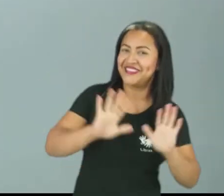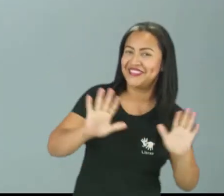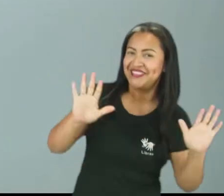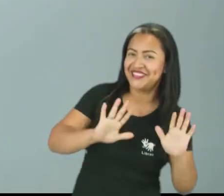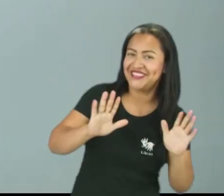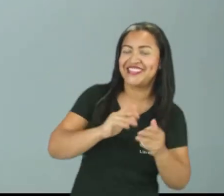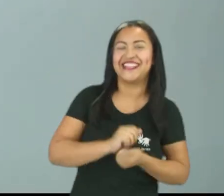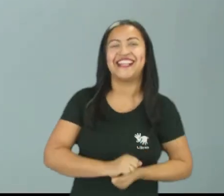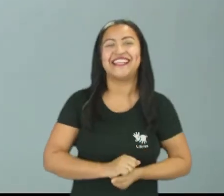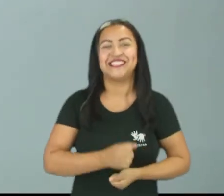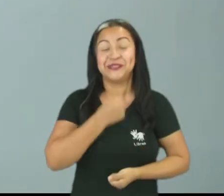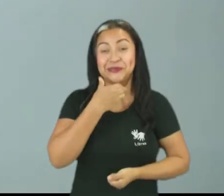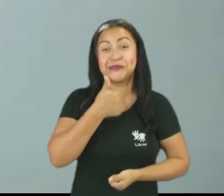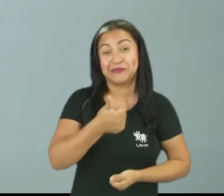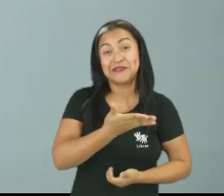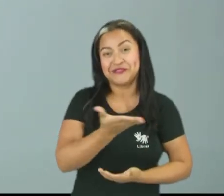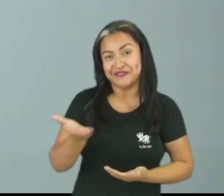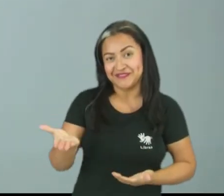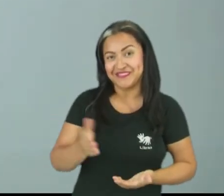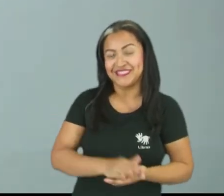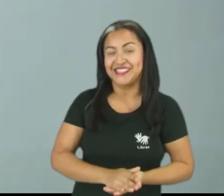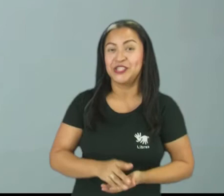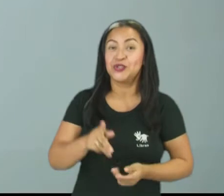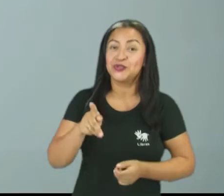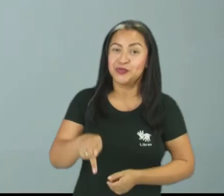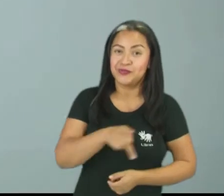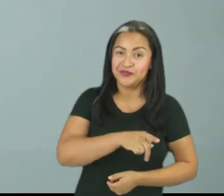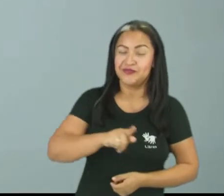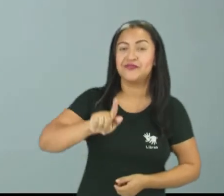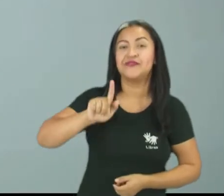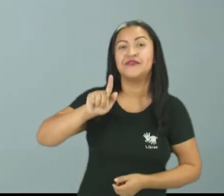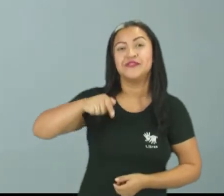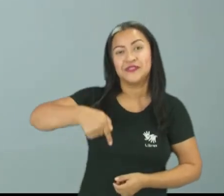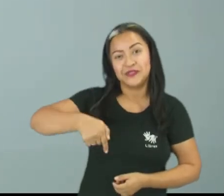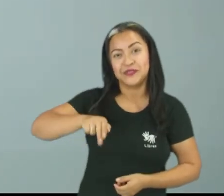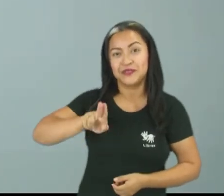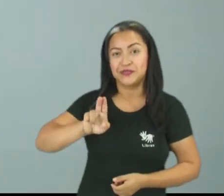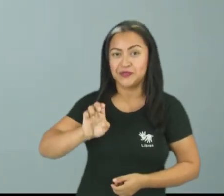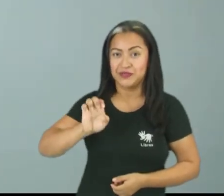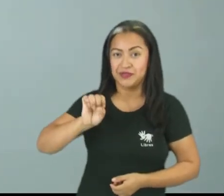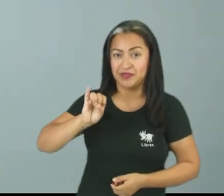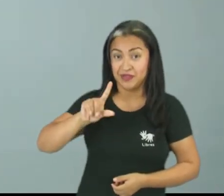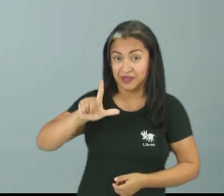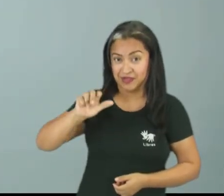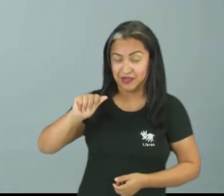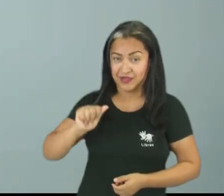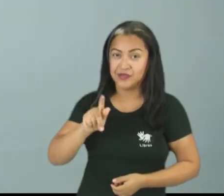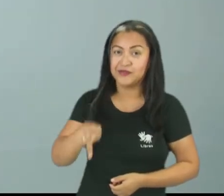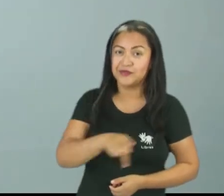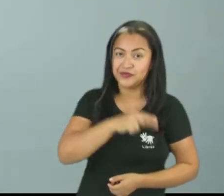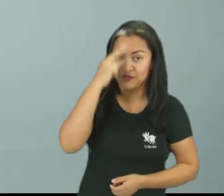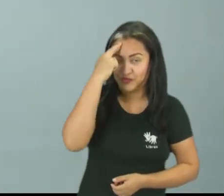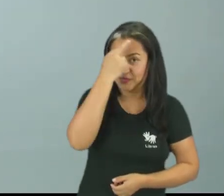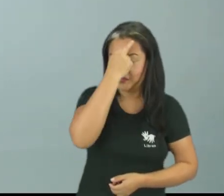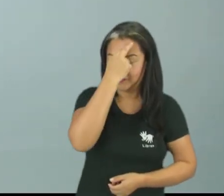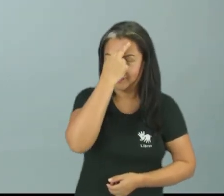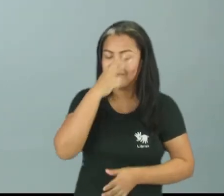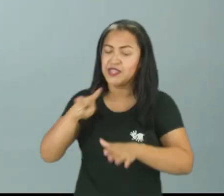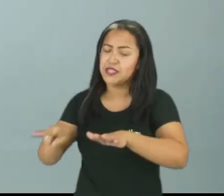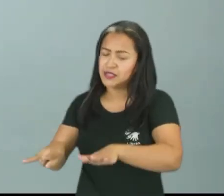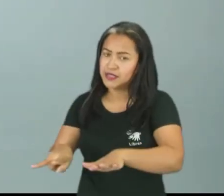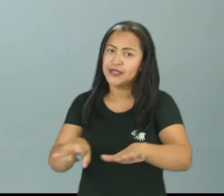Olá, gente! Tudo bem com vocês? Sou Keila Batista, professora de História, e nessa semana que